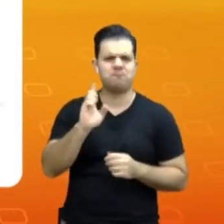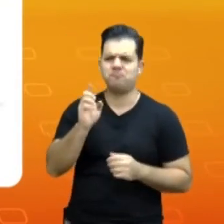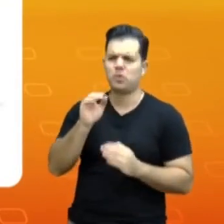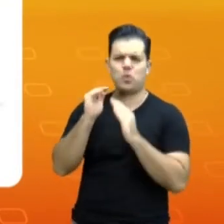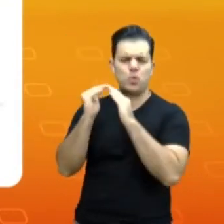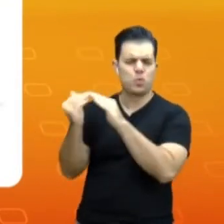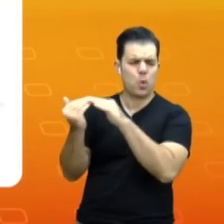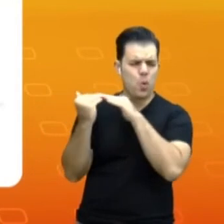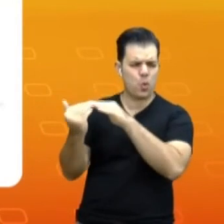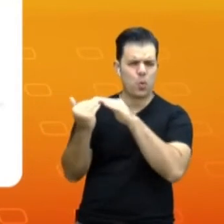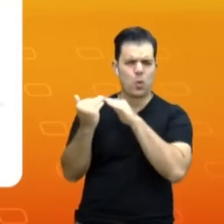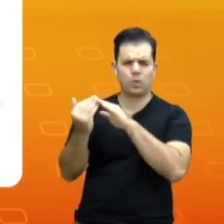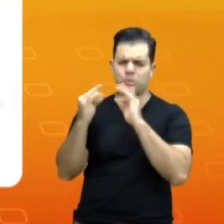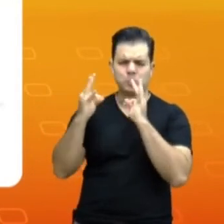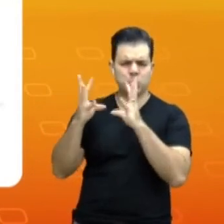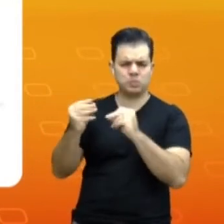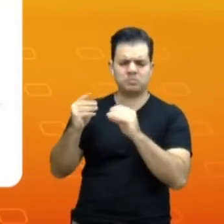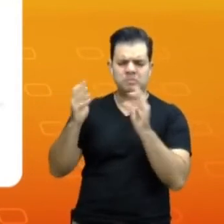concordo em gênero, número e grau.